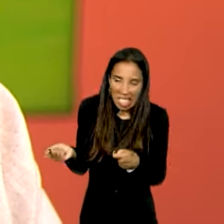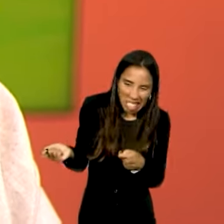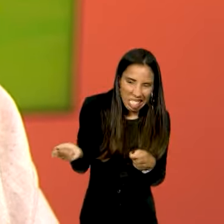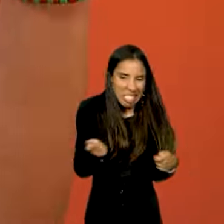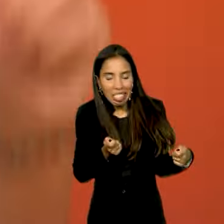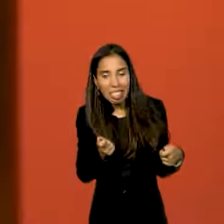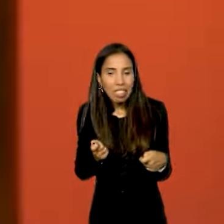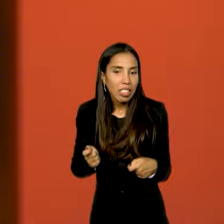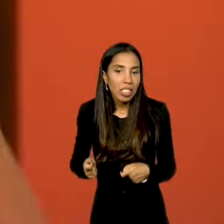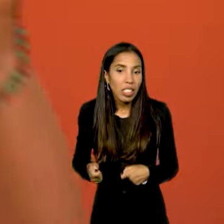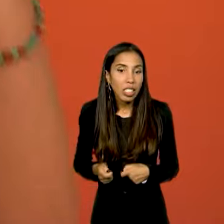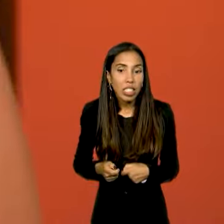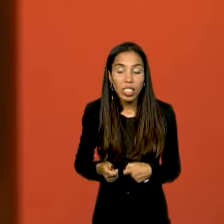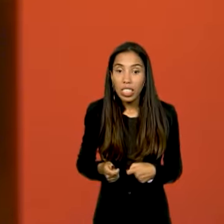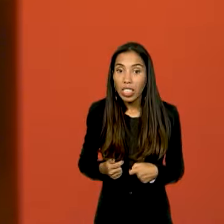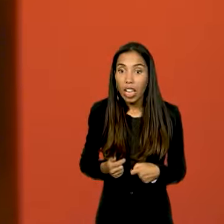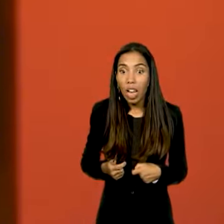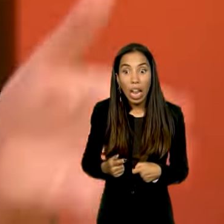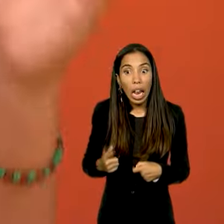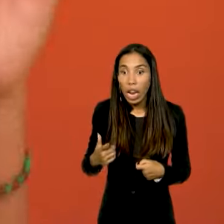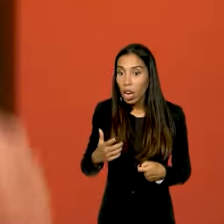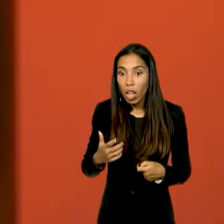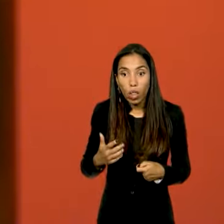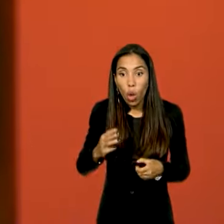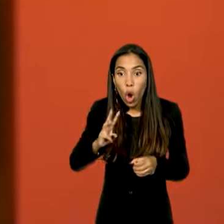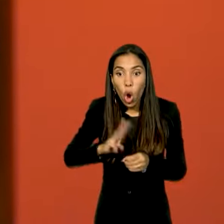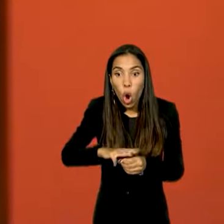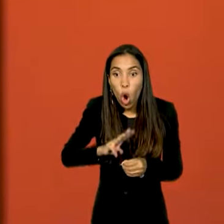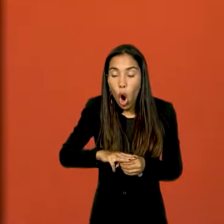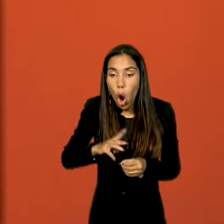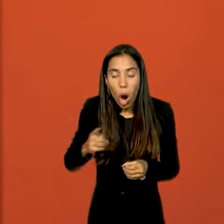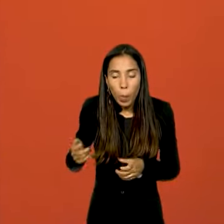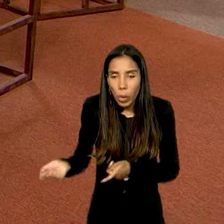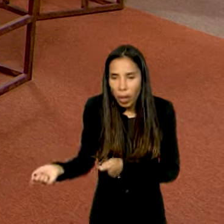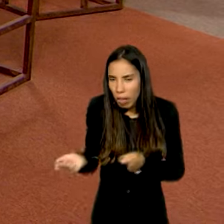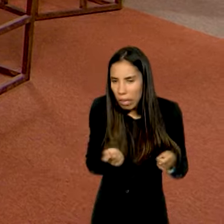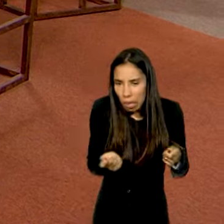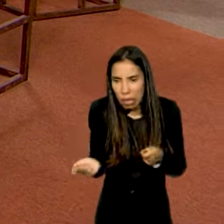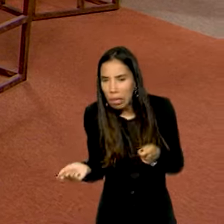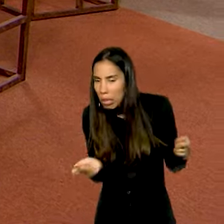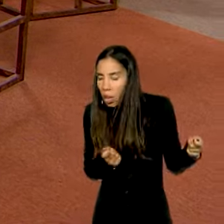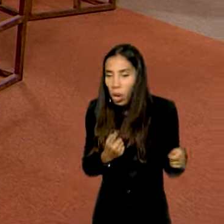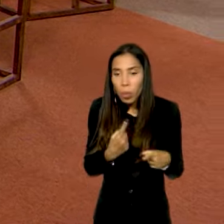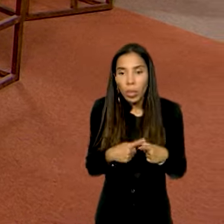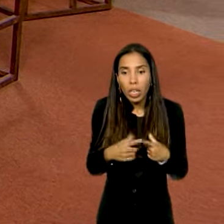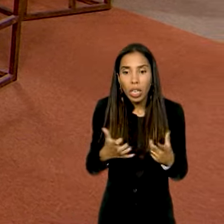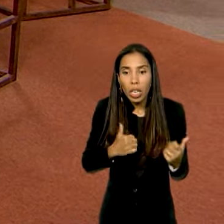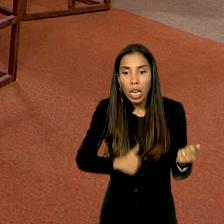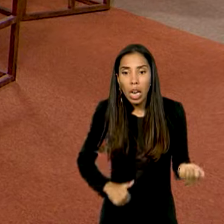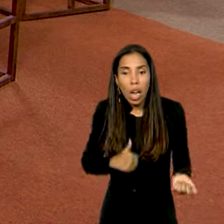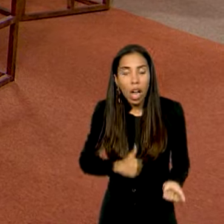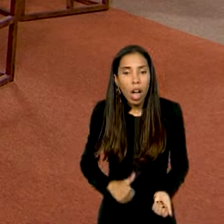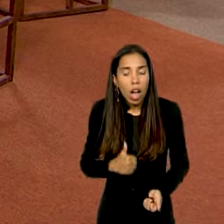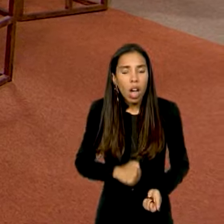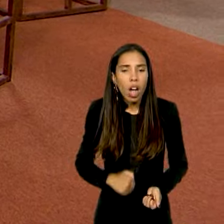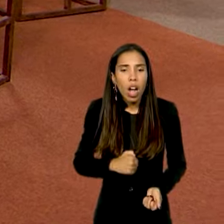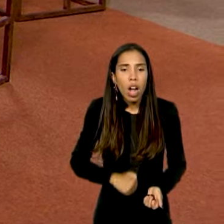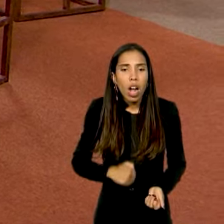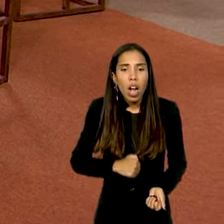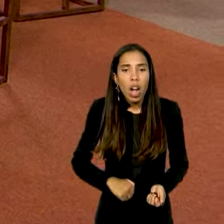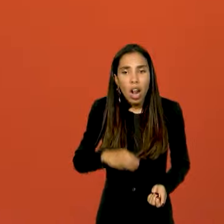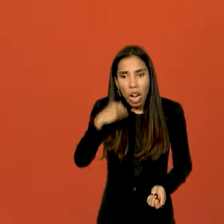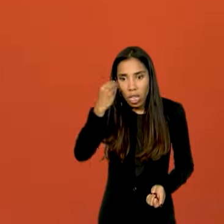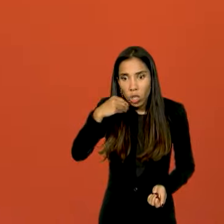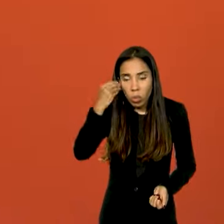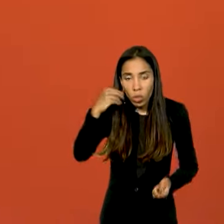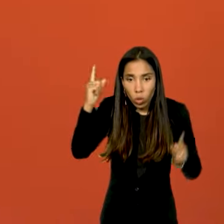Graça. E ele não subia na Kombi porque queria fazer a caquinha dele ali no meio do gramadão que a gente tava gravando. Mas foi uma experiência